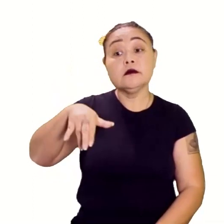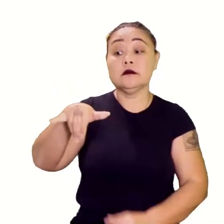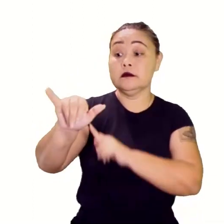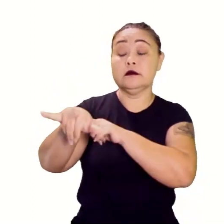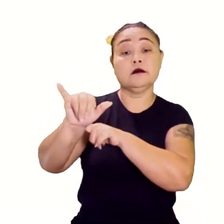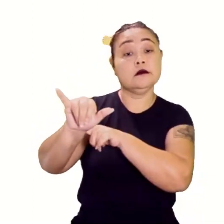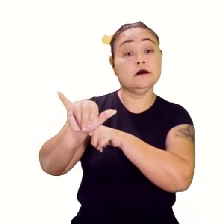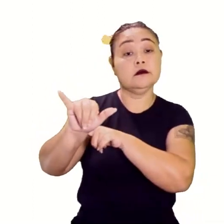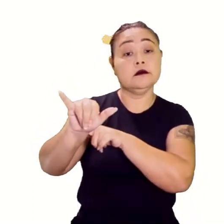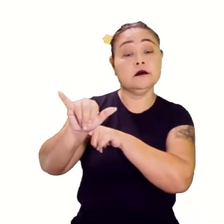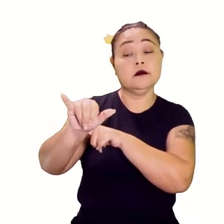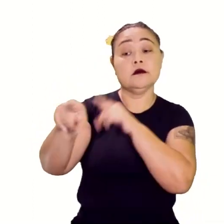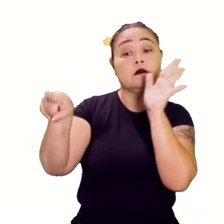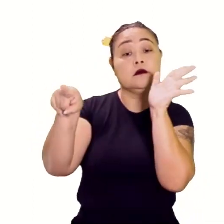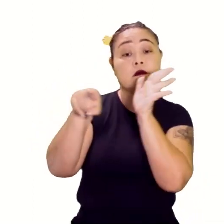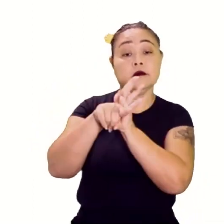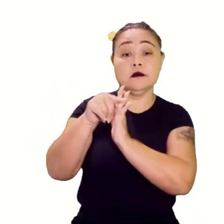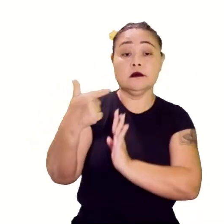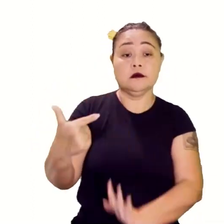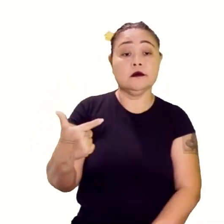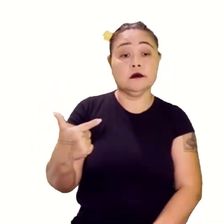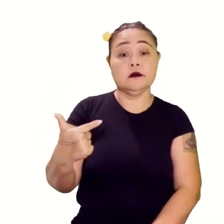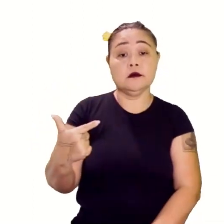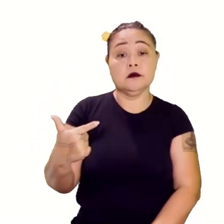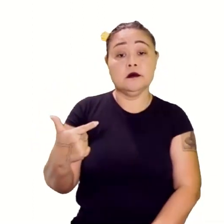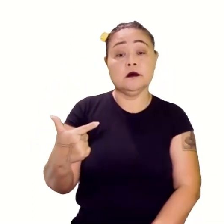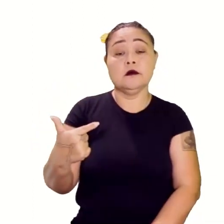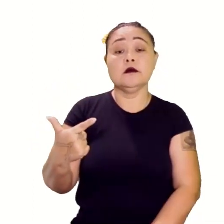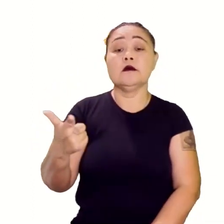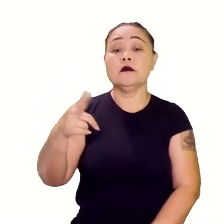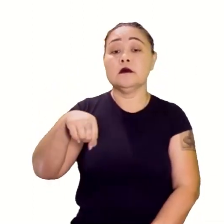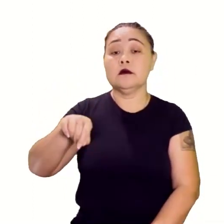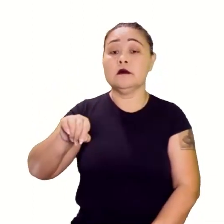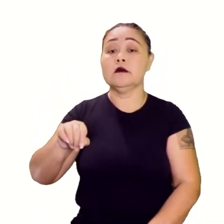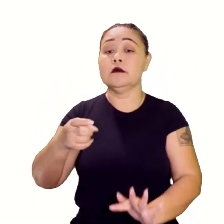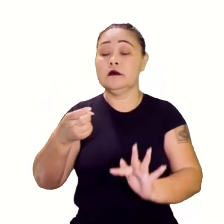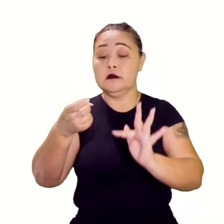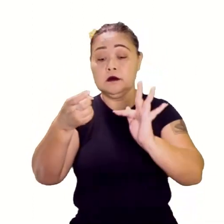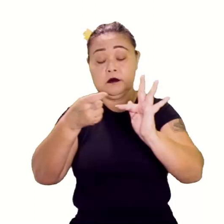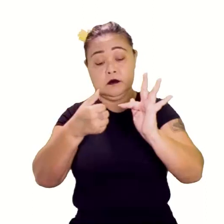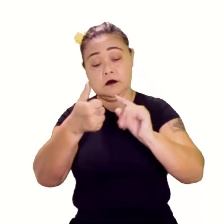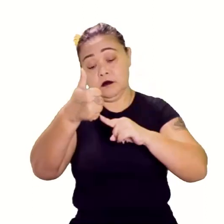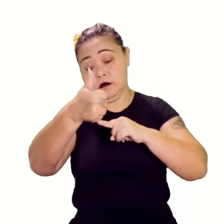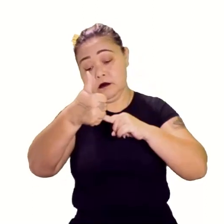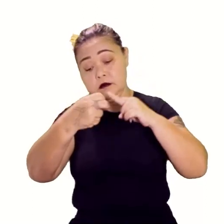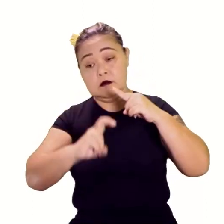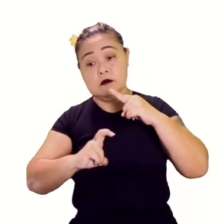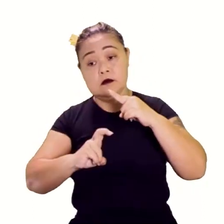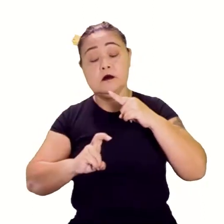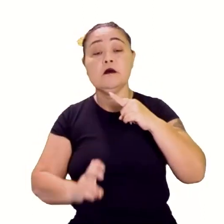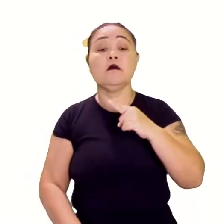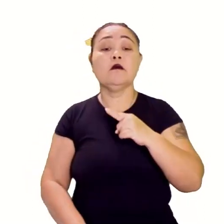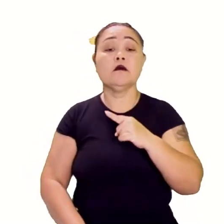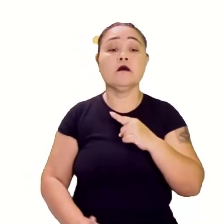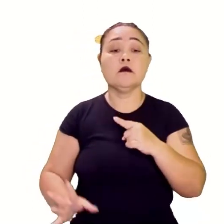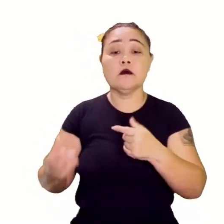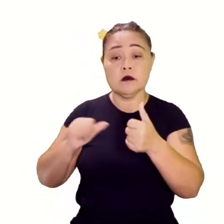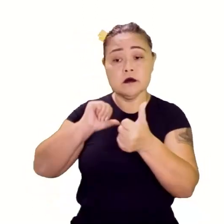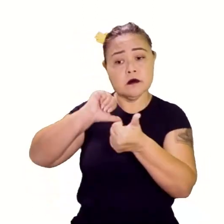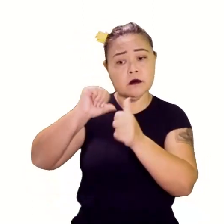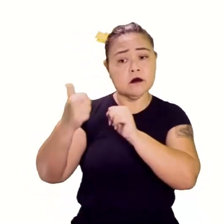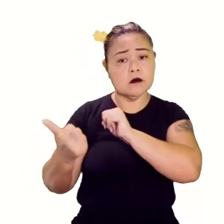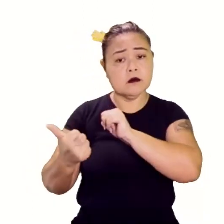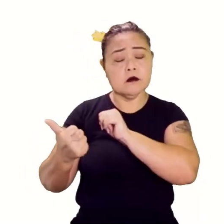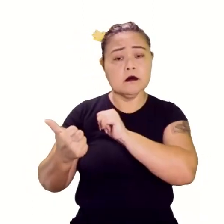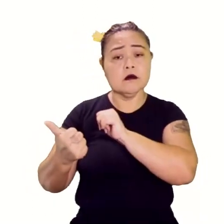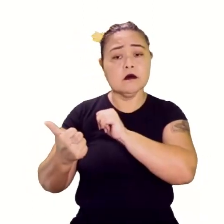y. Então, vou colocar um -2 aqui, por exemplo, né? Log de x na base 1/5. Vamos já